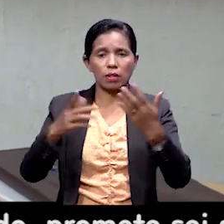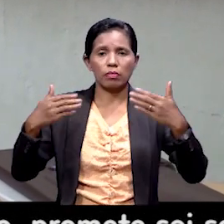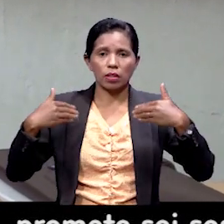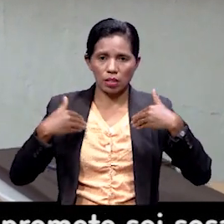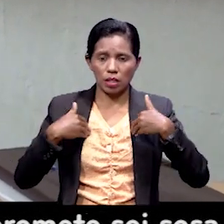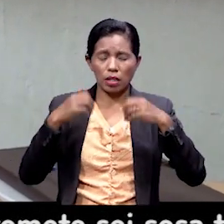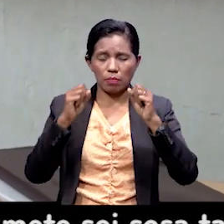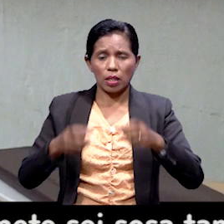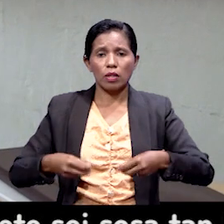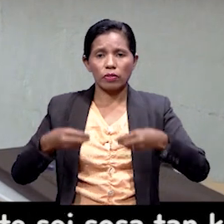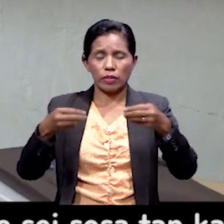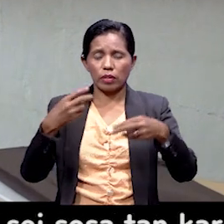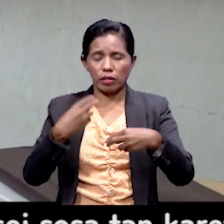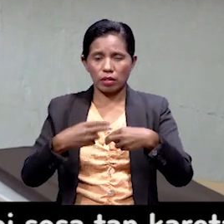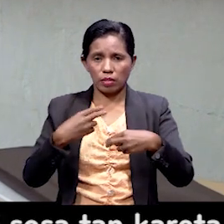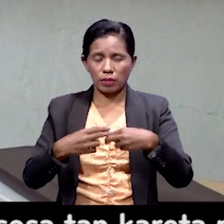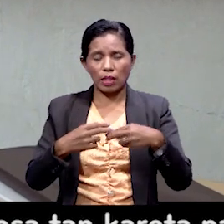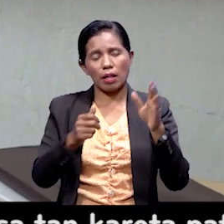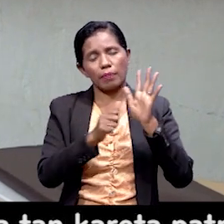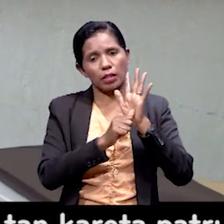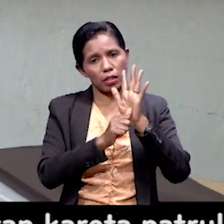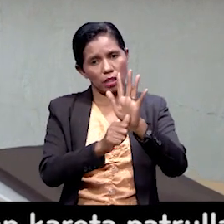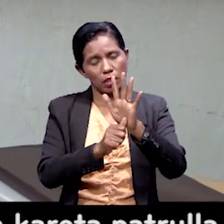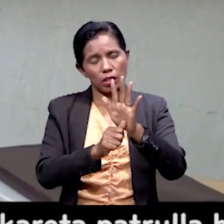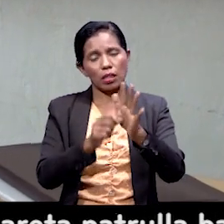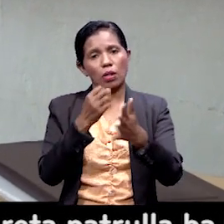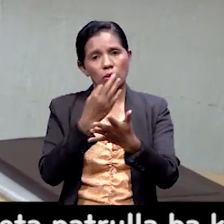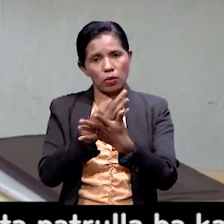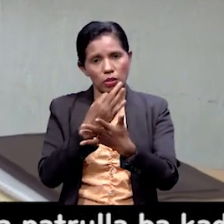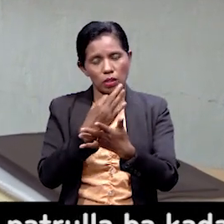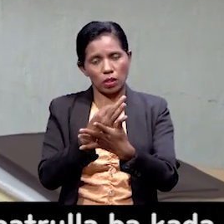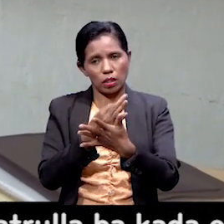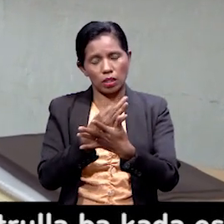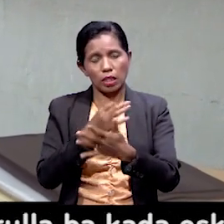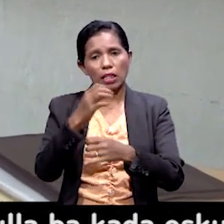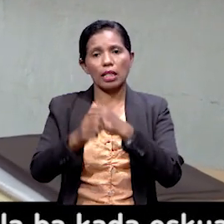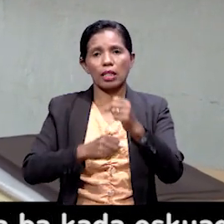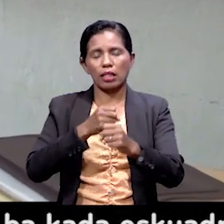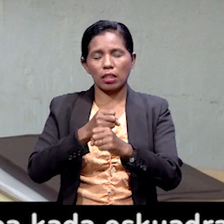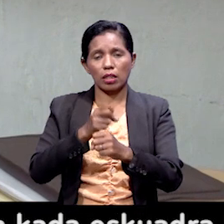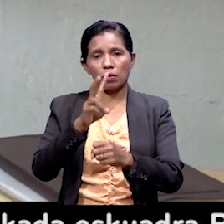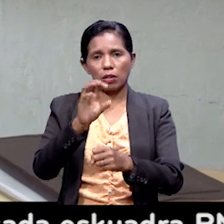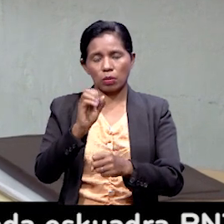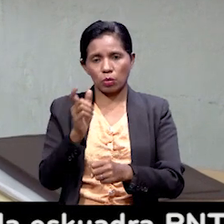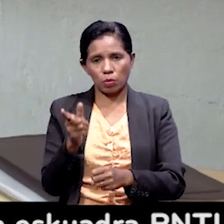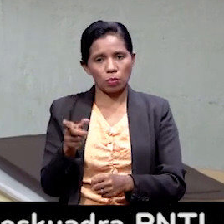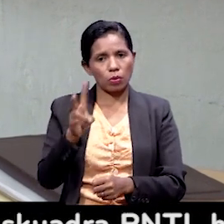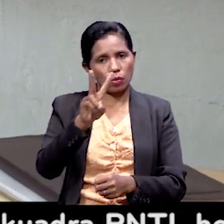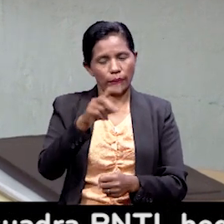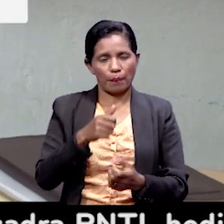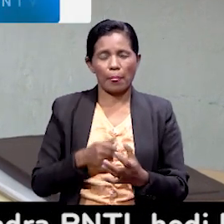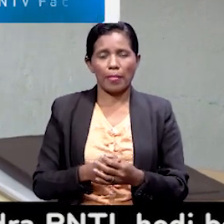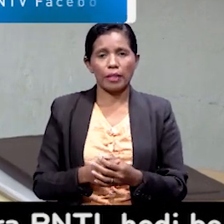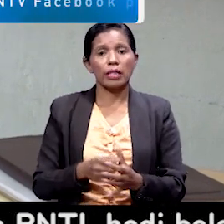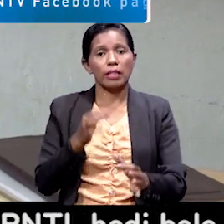fo impacto ba apresentação orçamento ba tina ne bemak mai se